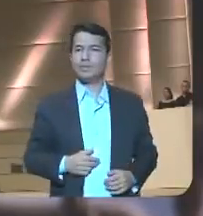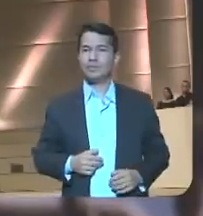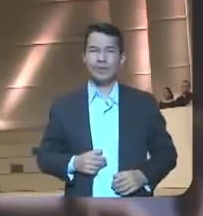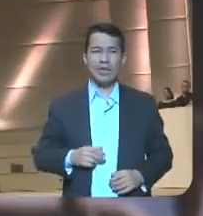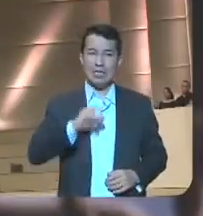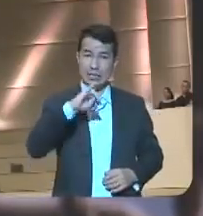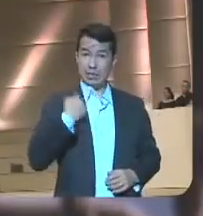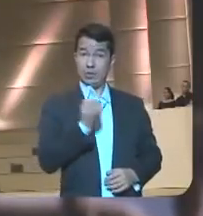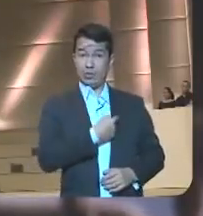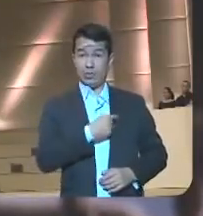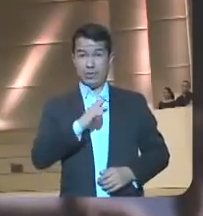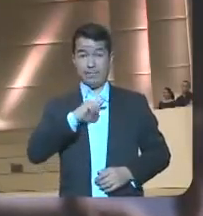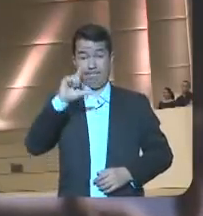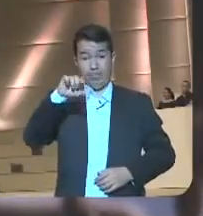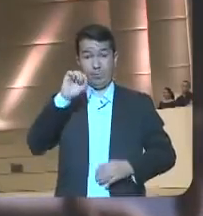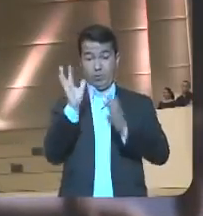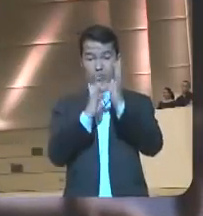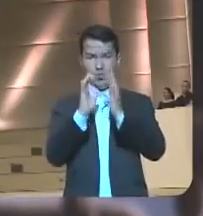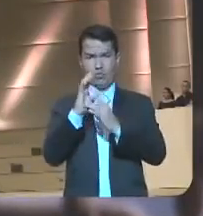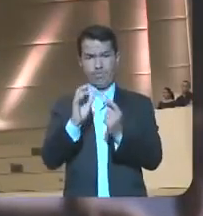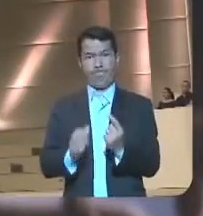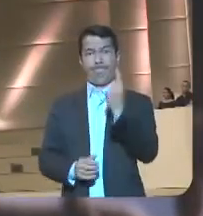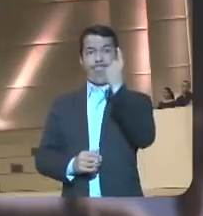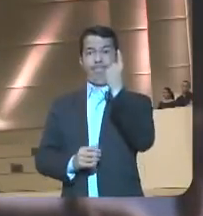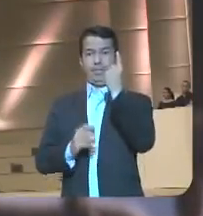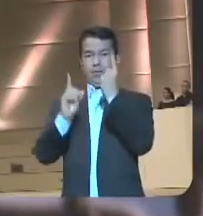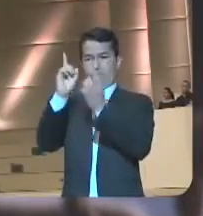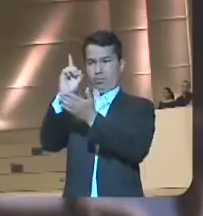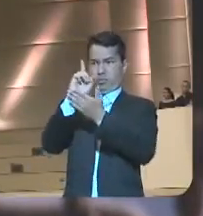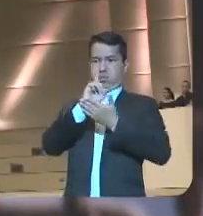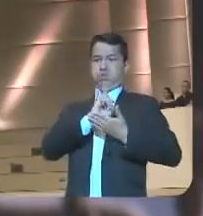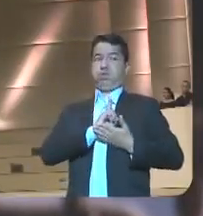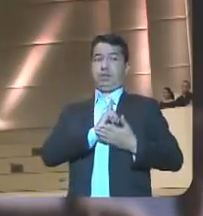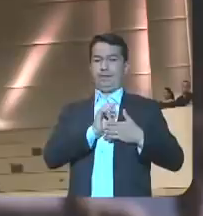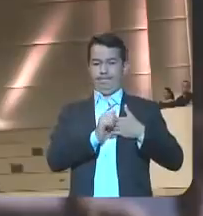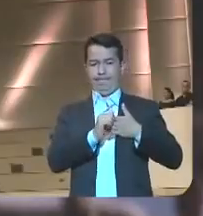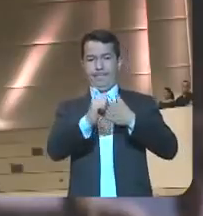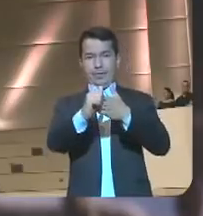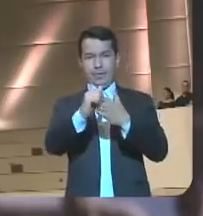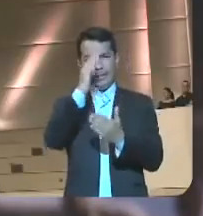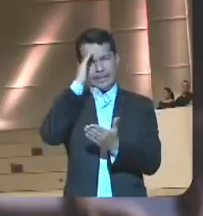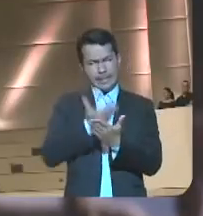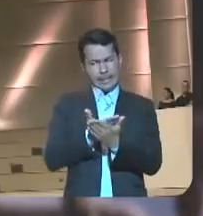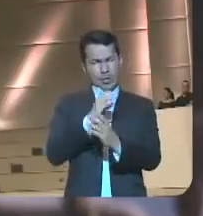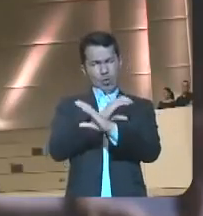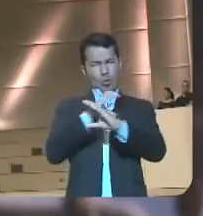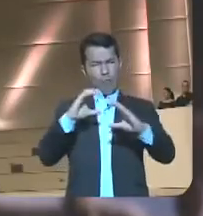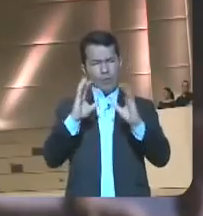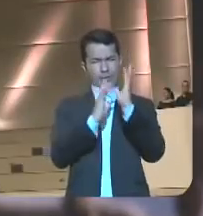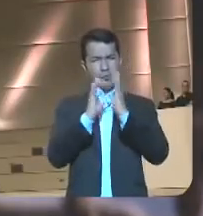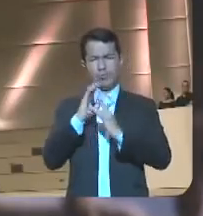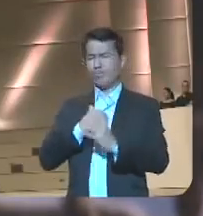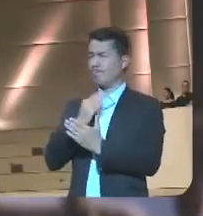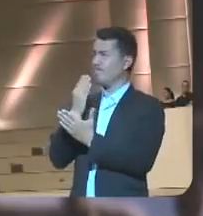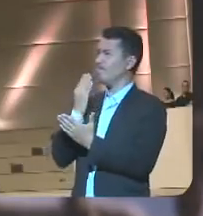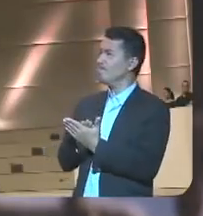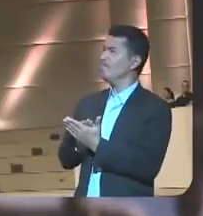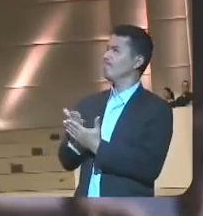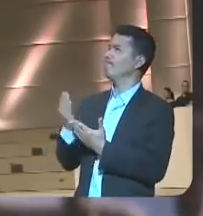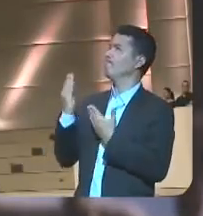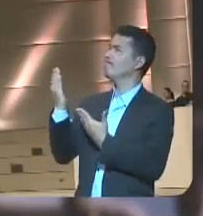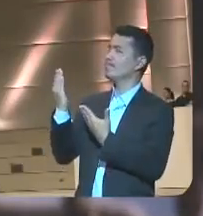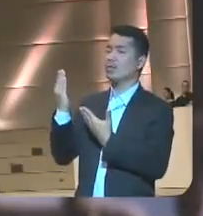nosso senhor o nosso salvador e quando confiamos nele o nosso presente eo nosso